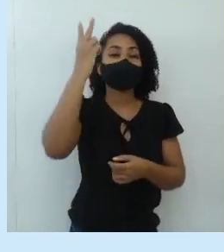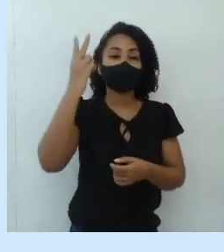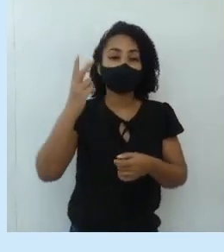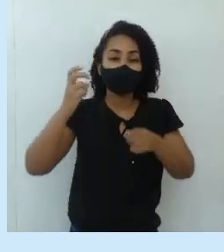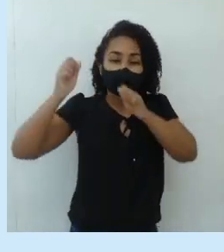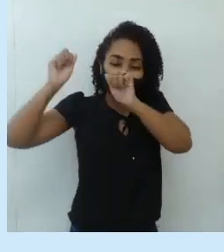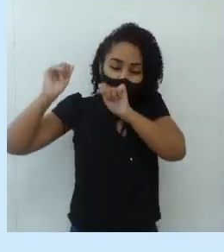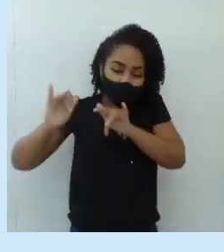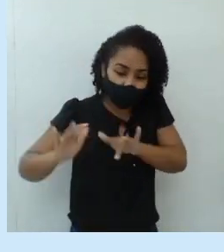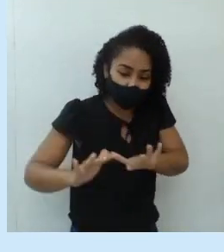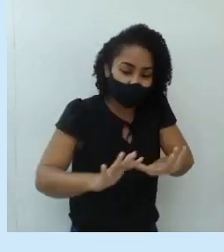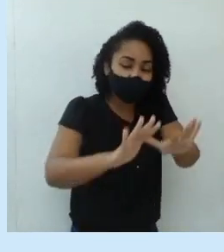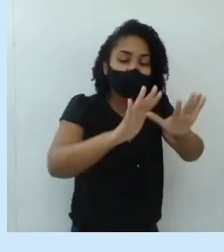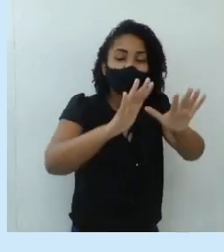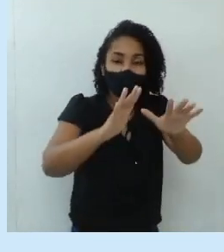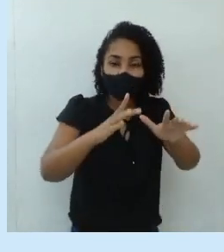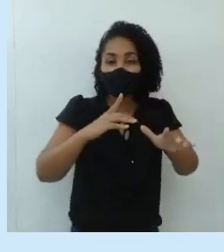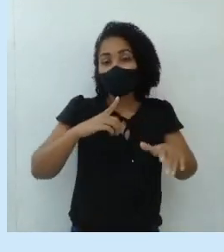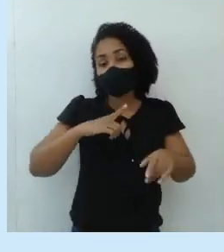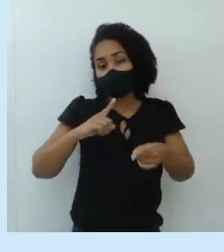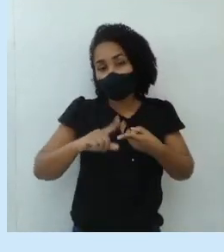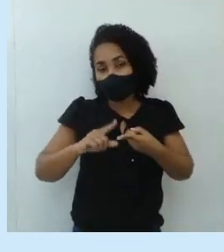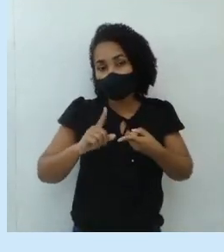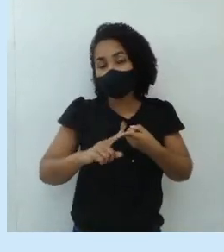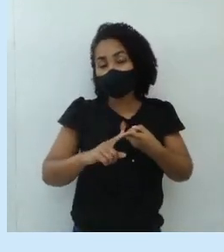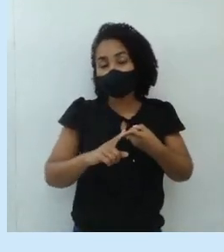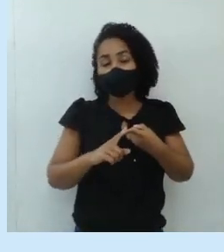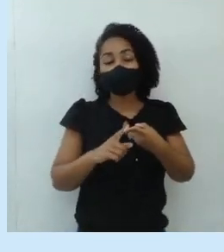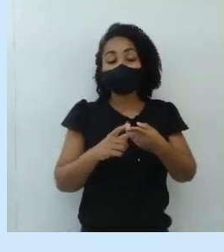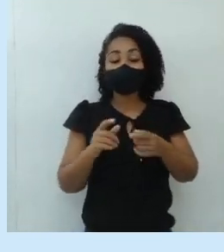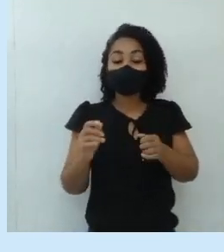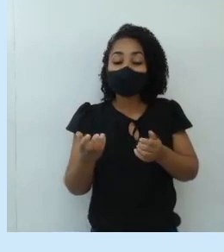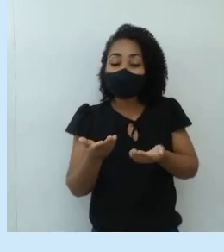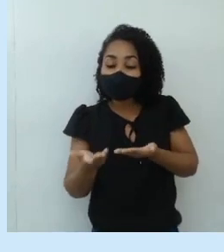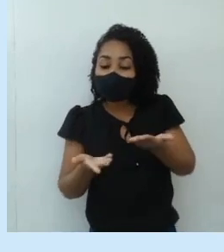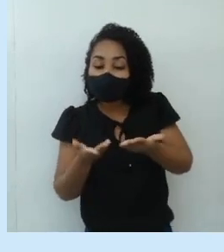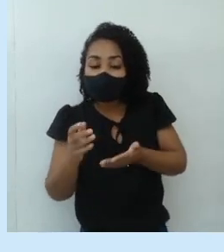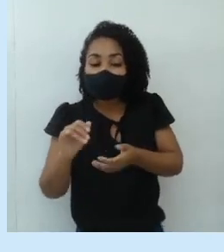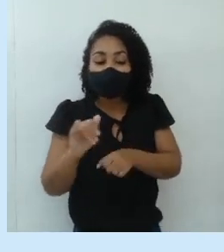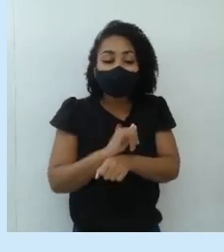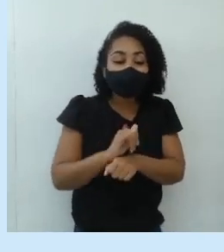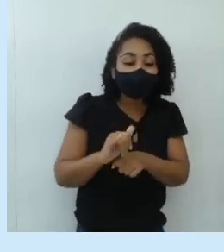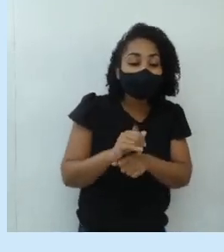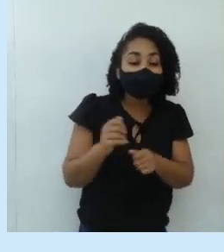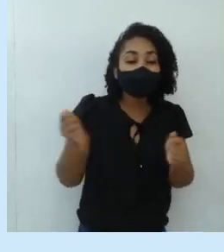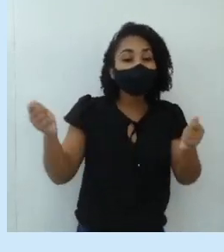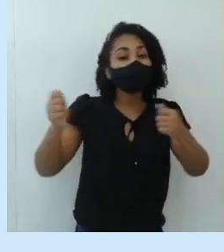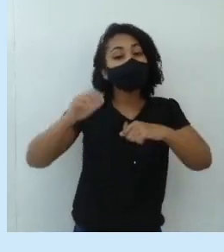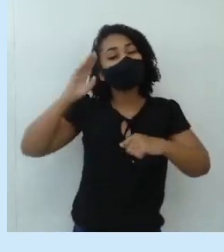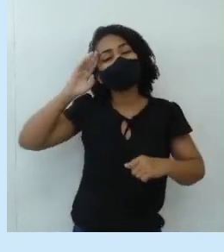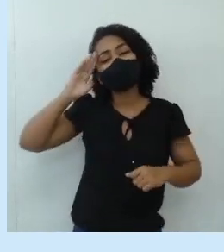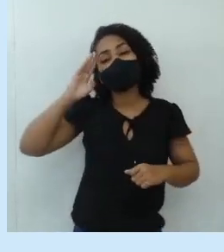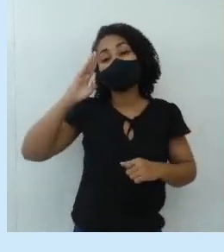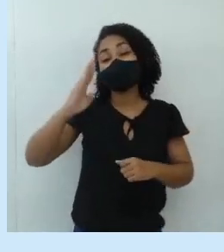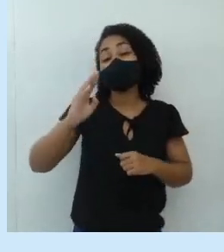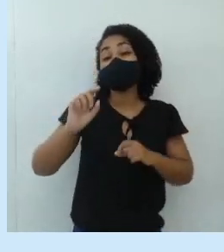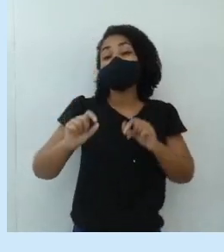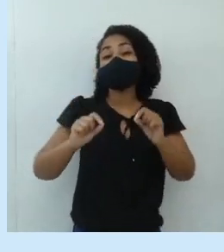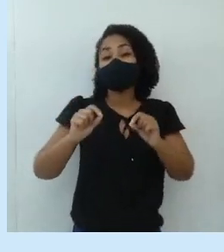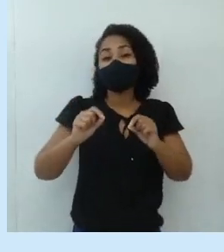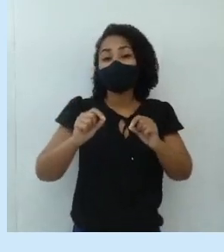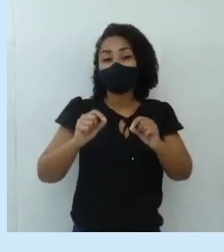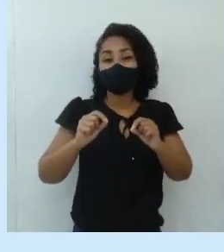enchentes, os serviços que são meteorológicos, ele vai permitir principalmente a retirada